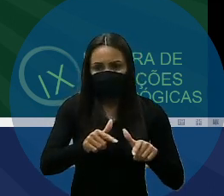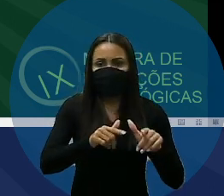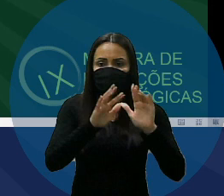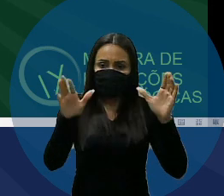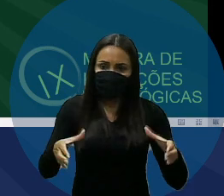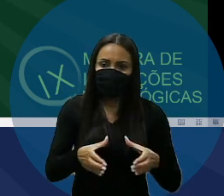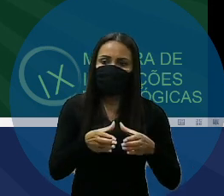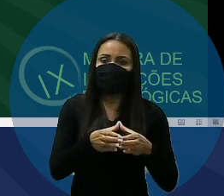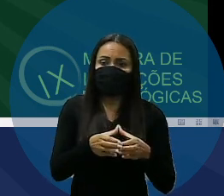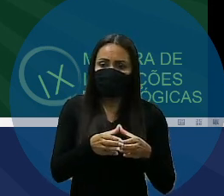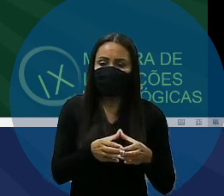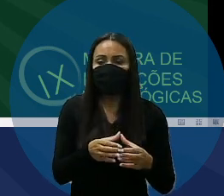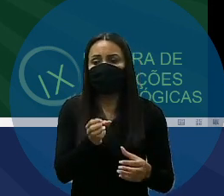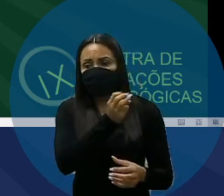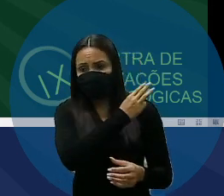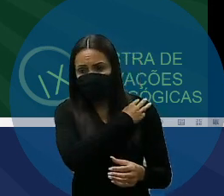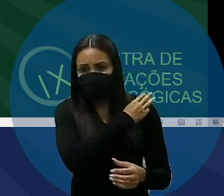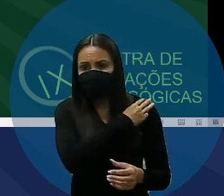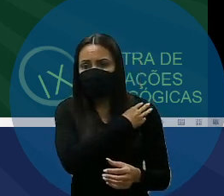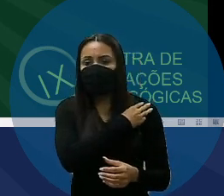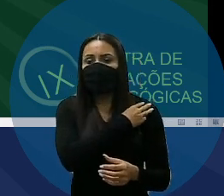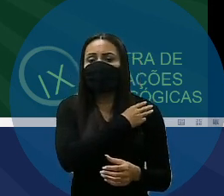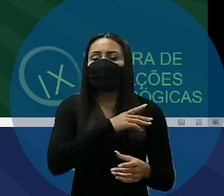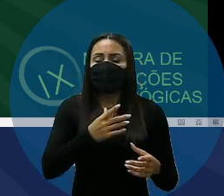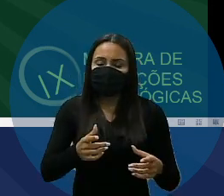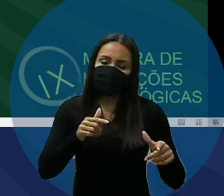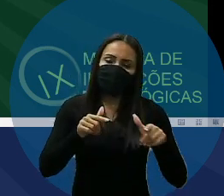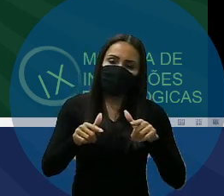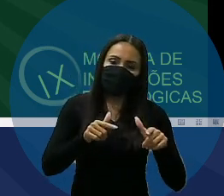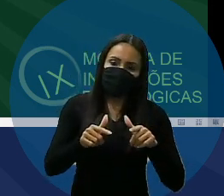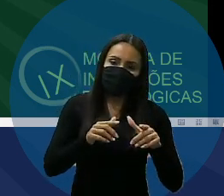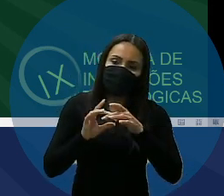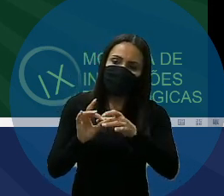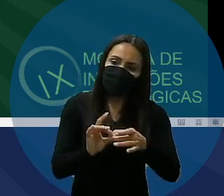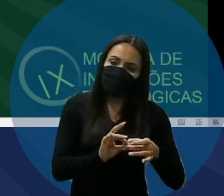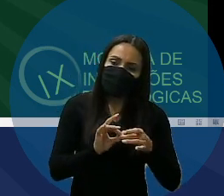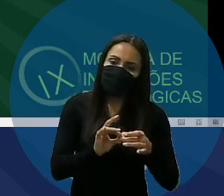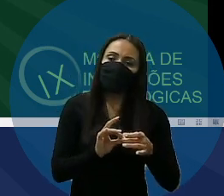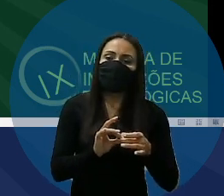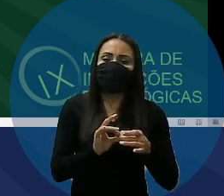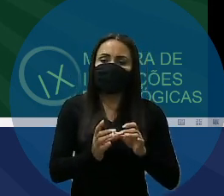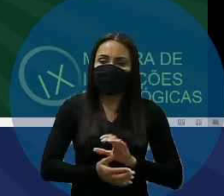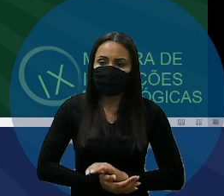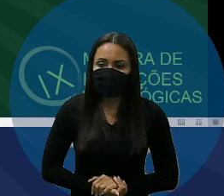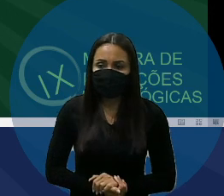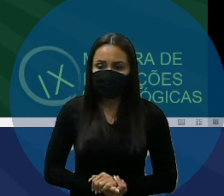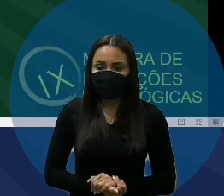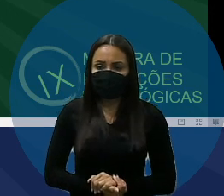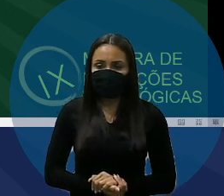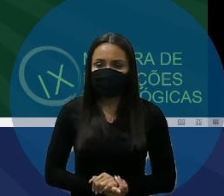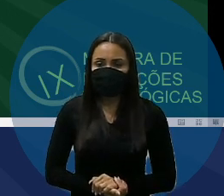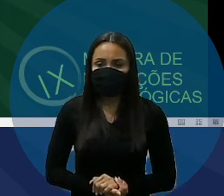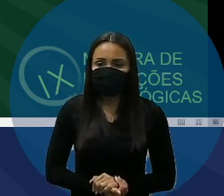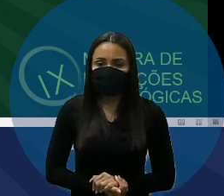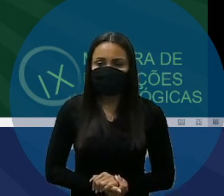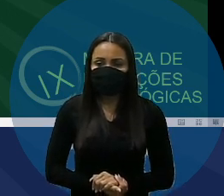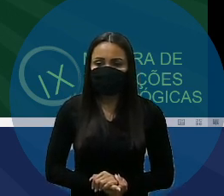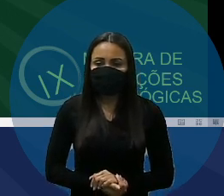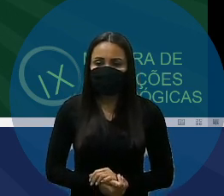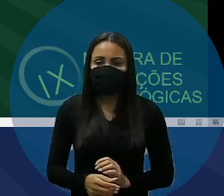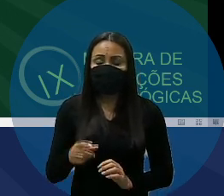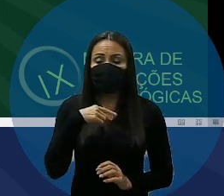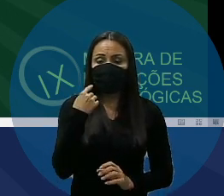nos terceiros, né, então a gente tem um trabalho integrado aqui nas áreas de português e matemática. E a gente teve os